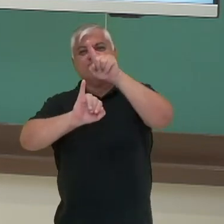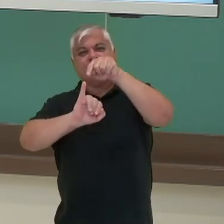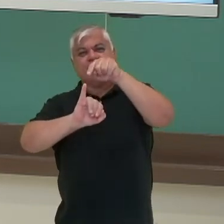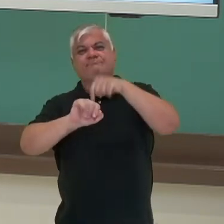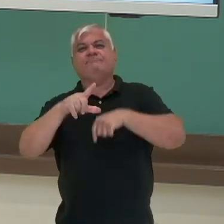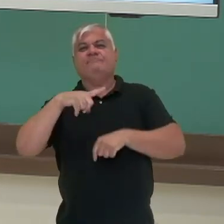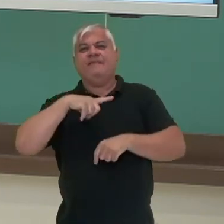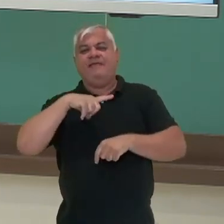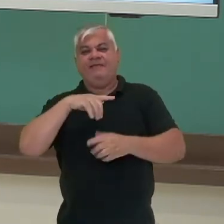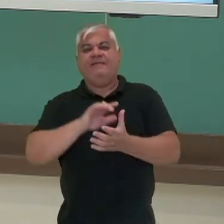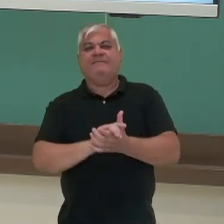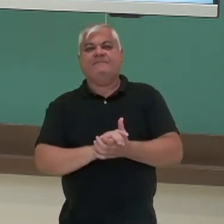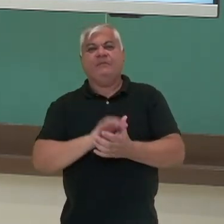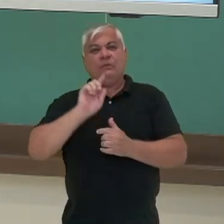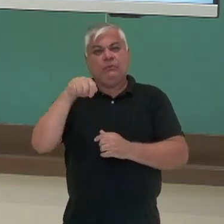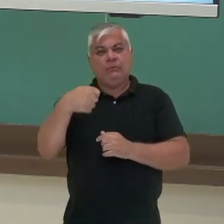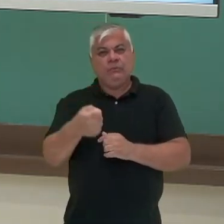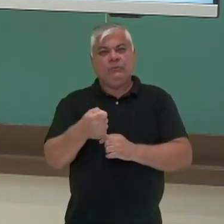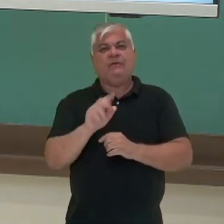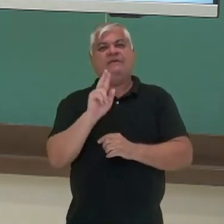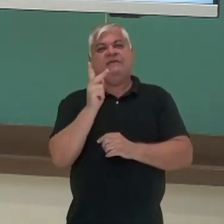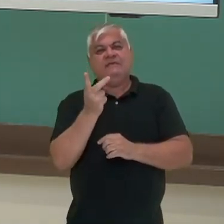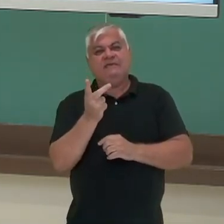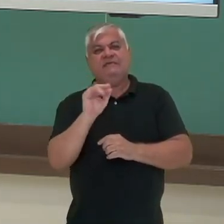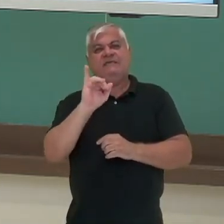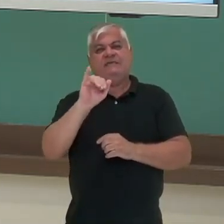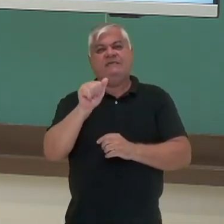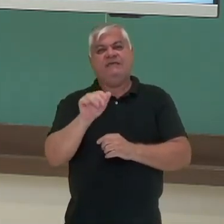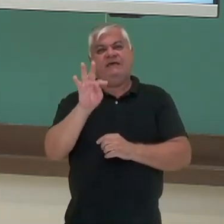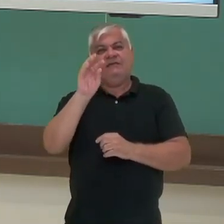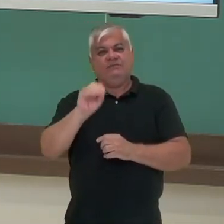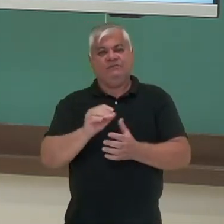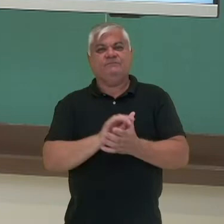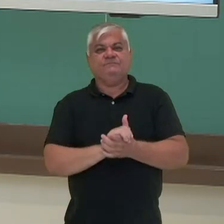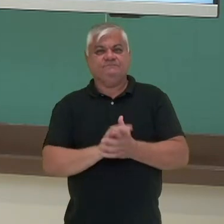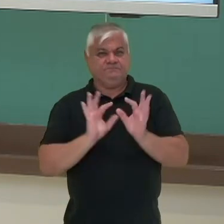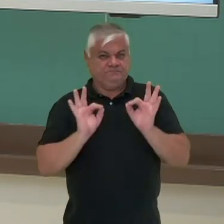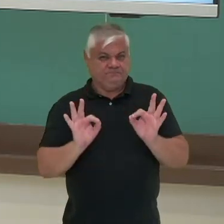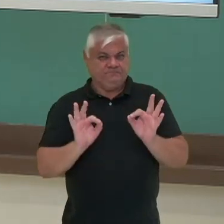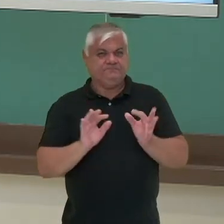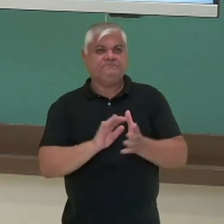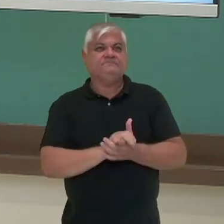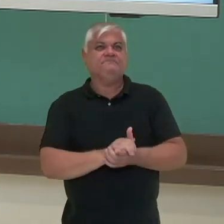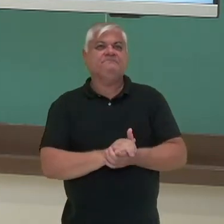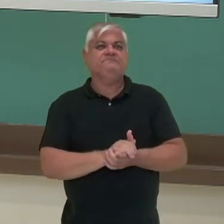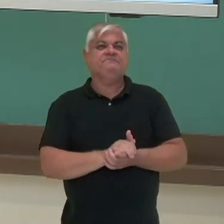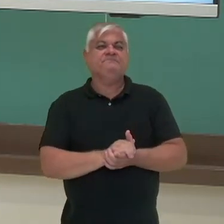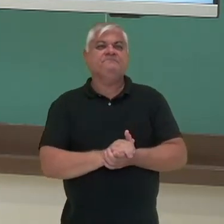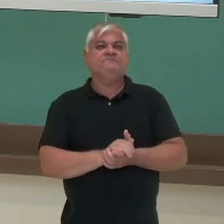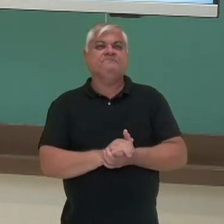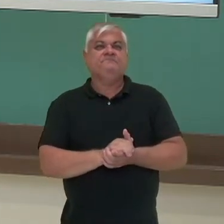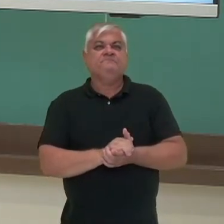de acento agudo, que é aquele risquinho ali, né? Que a gente fala. Tá bom? Certo?